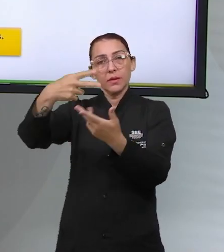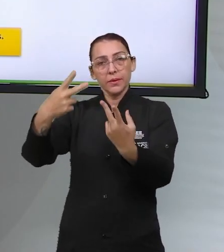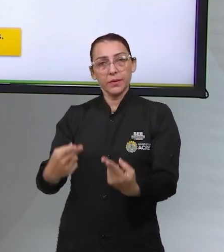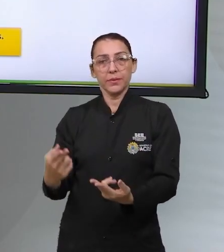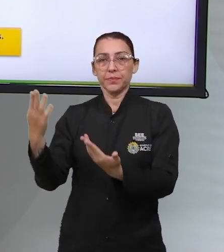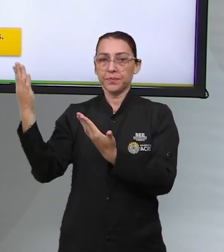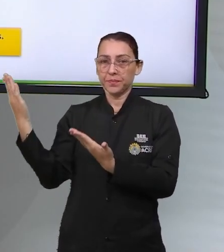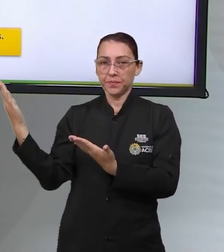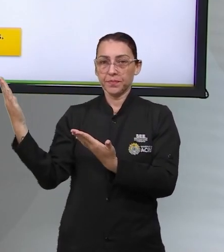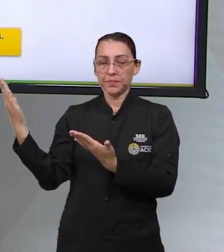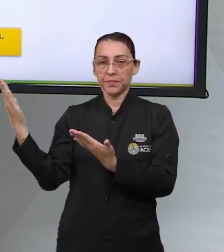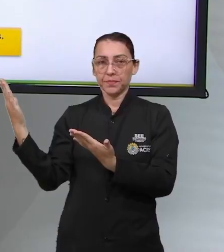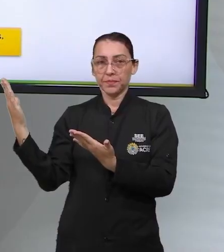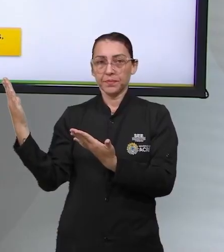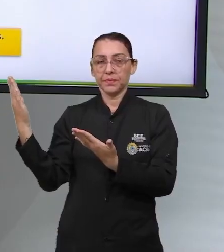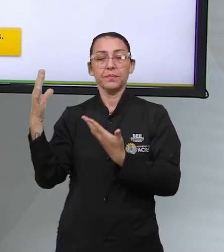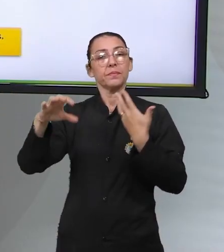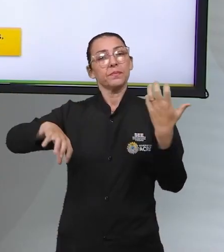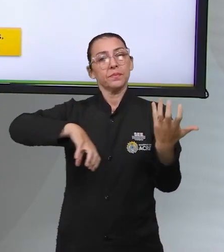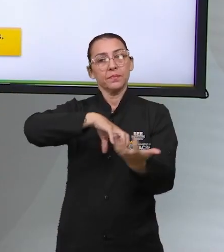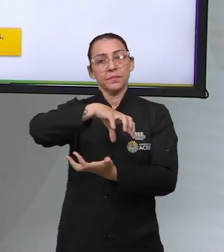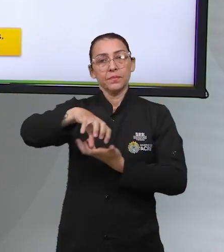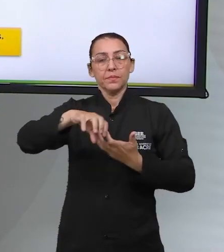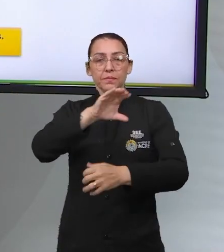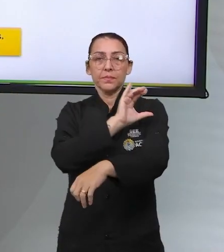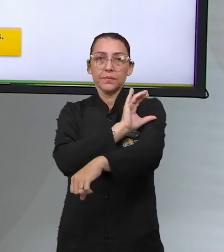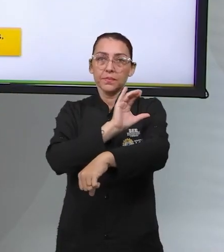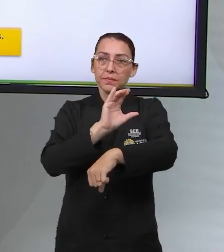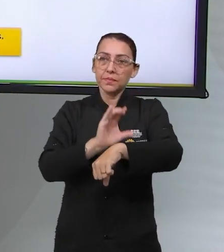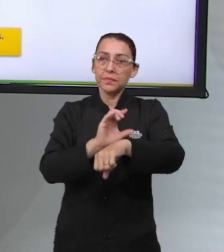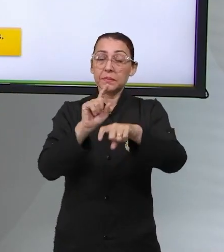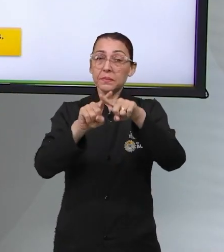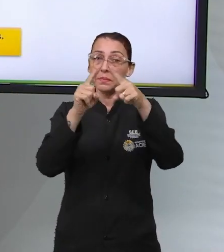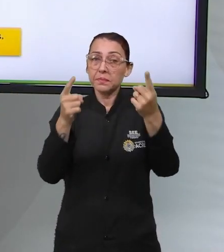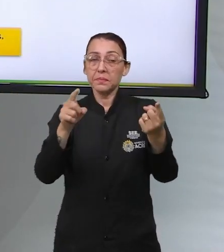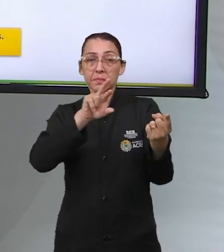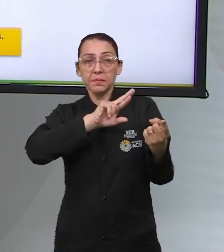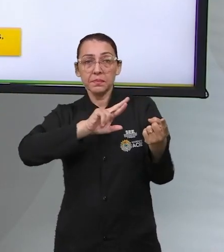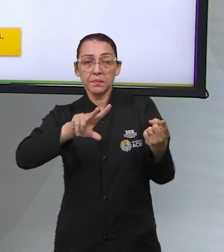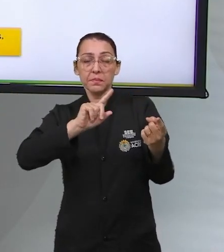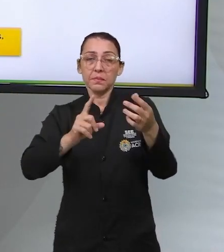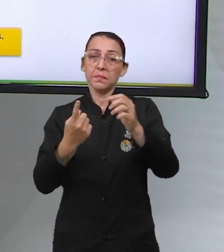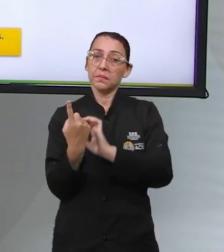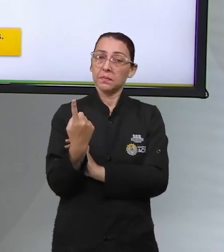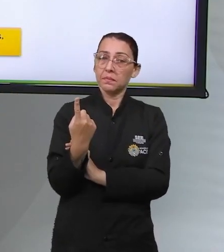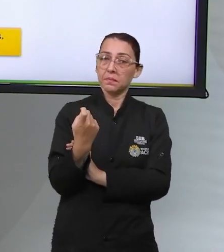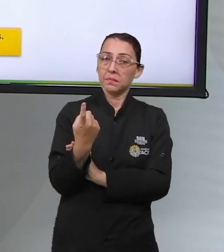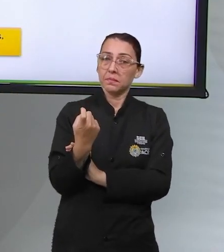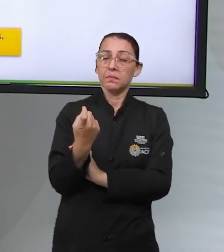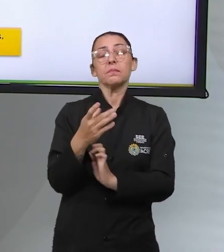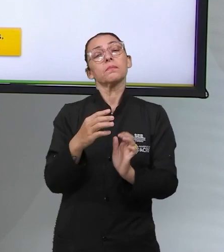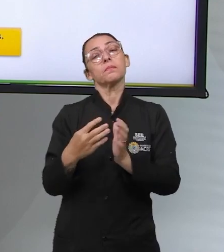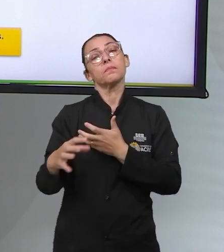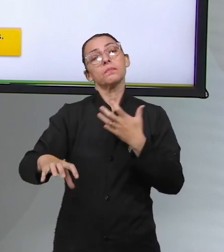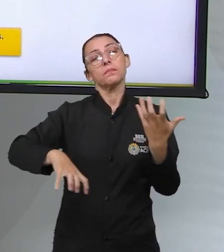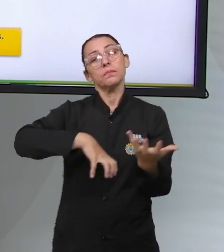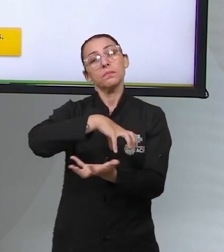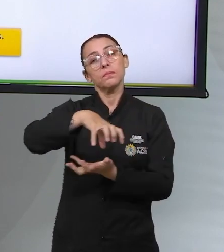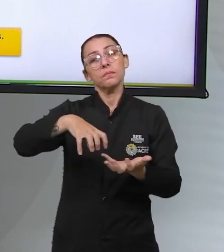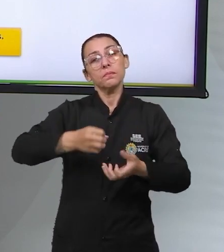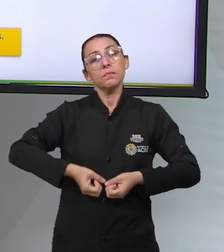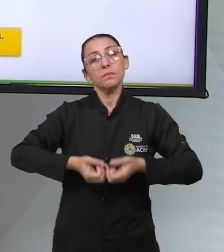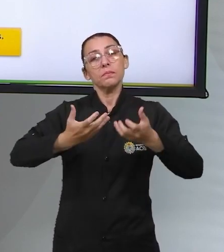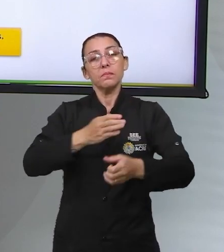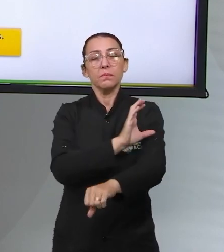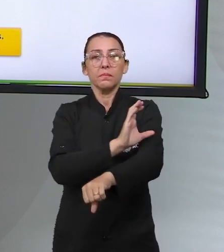essa, repito, é uma manifestação cultural, mas não é a única manifestação cultural. Se